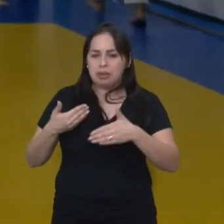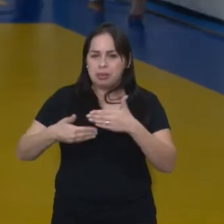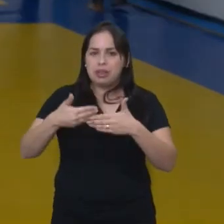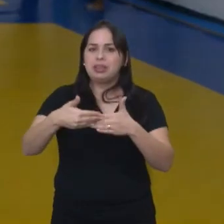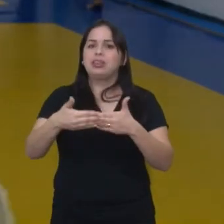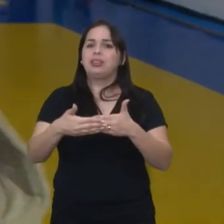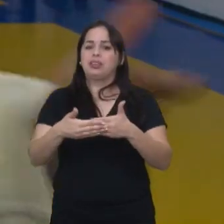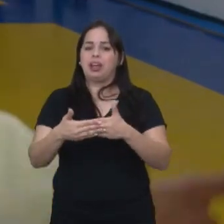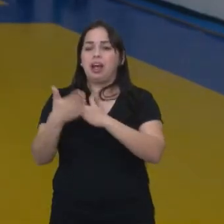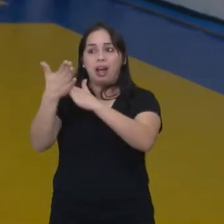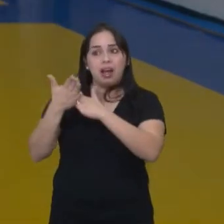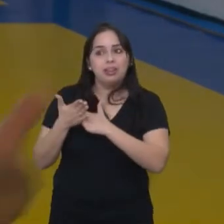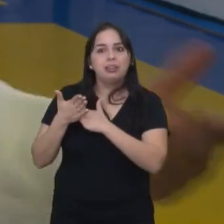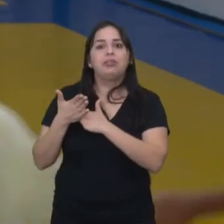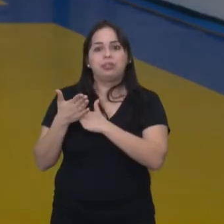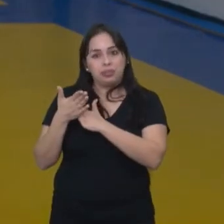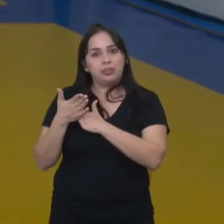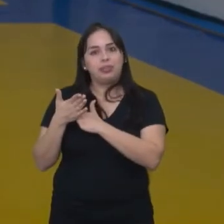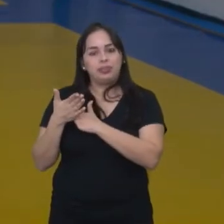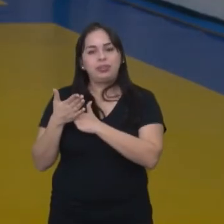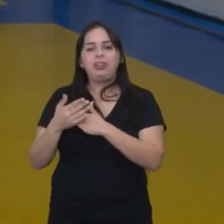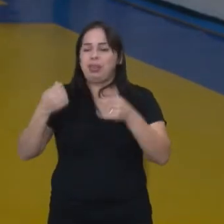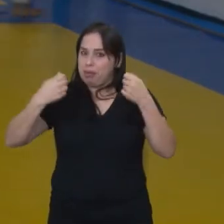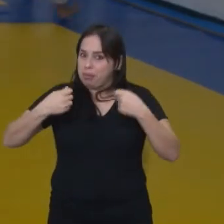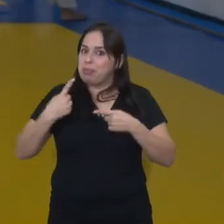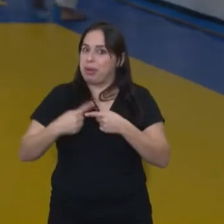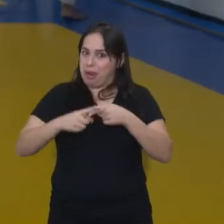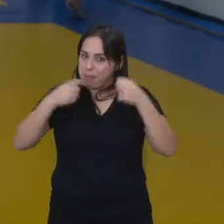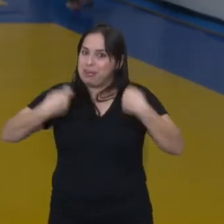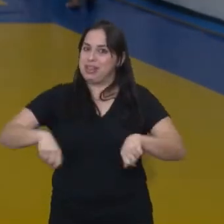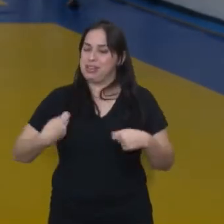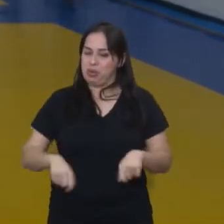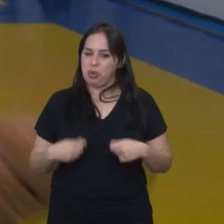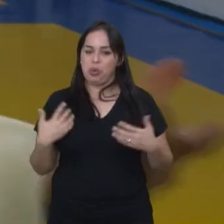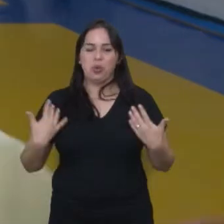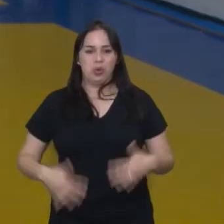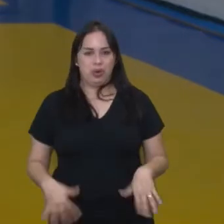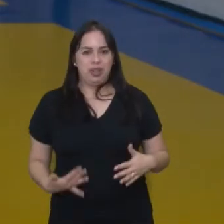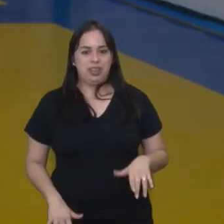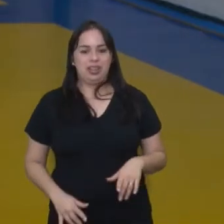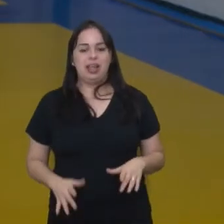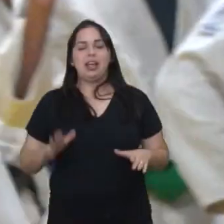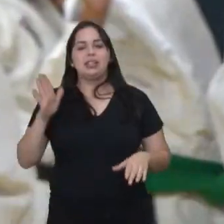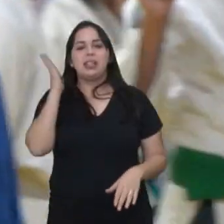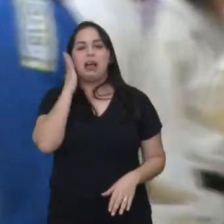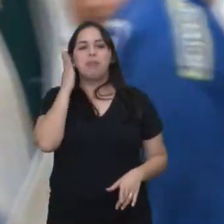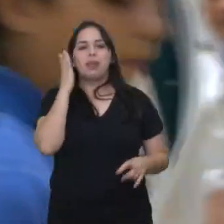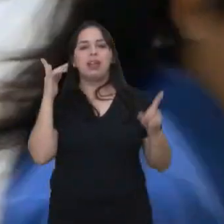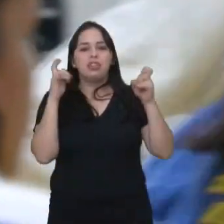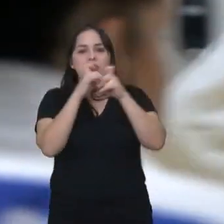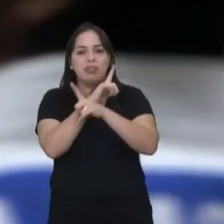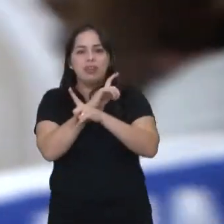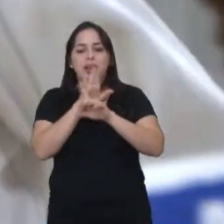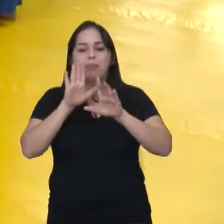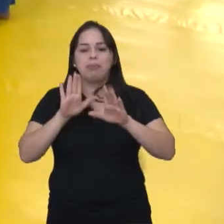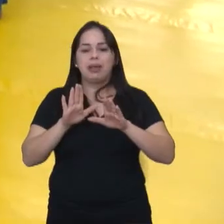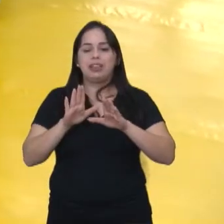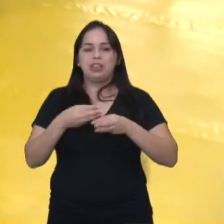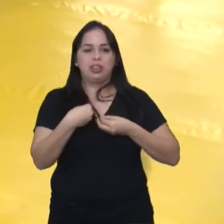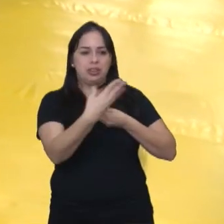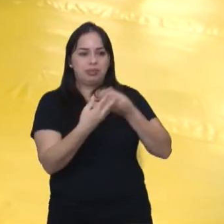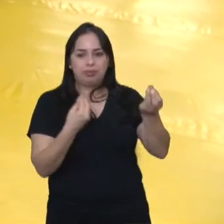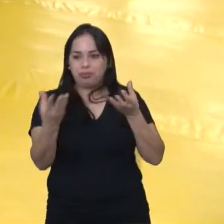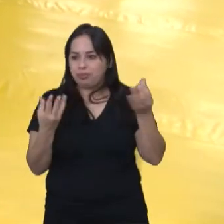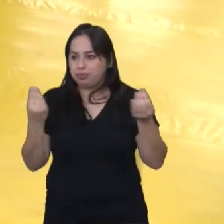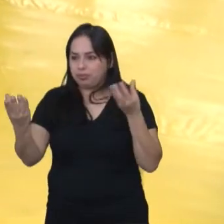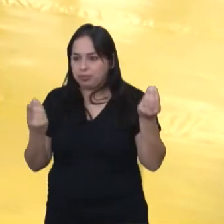E a gente espera que a gente consiga aí para esse ano alguma ajuda, porque a gente precisa muito, né? Apesar das dificuldades, o sonho